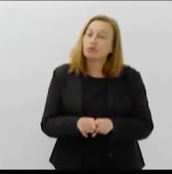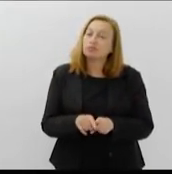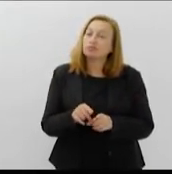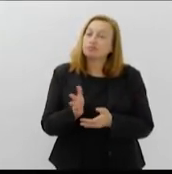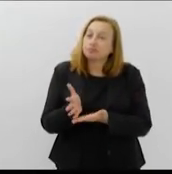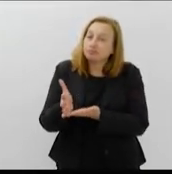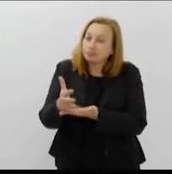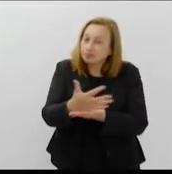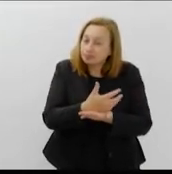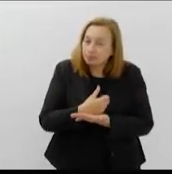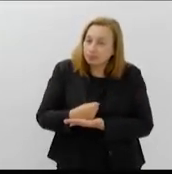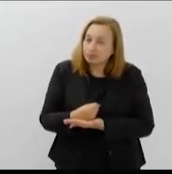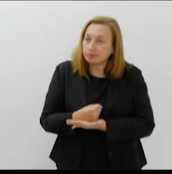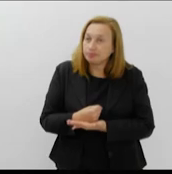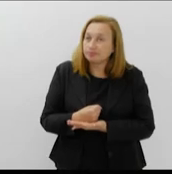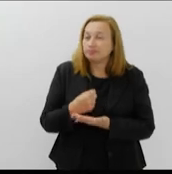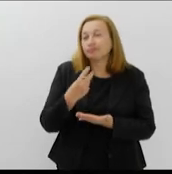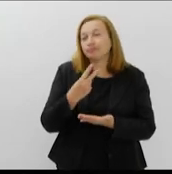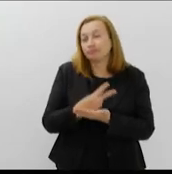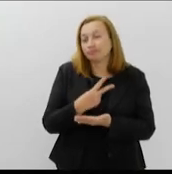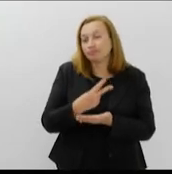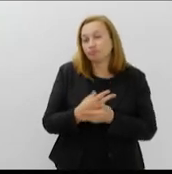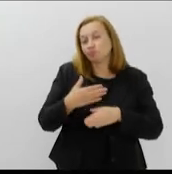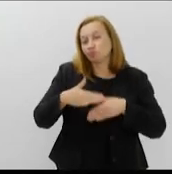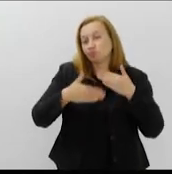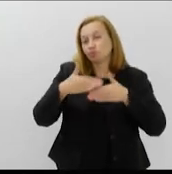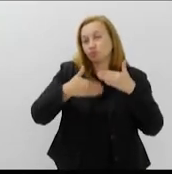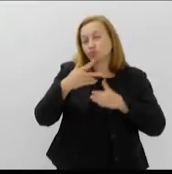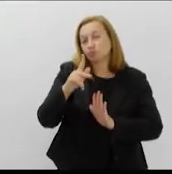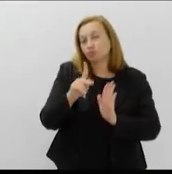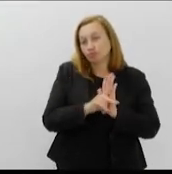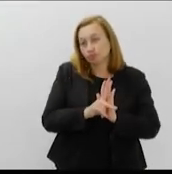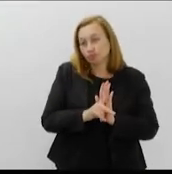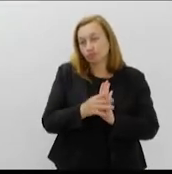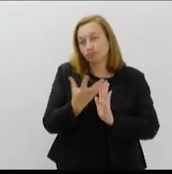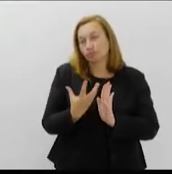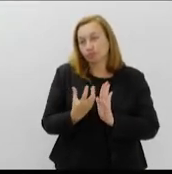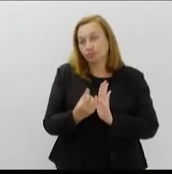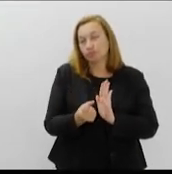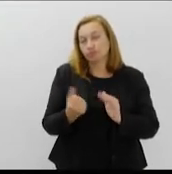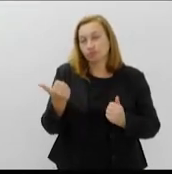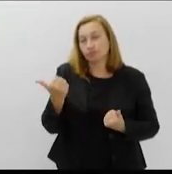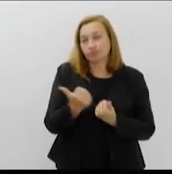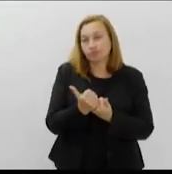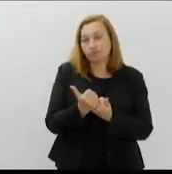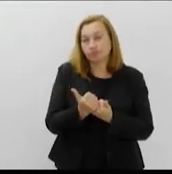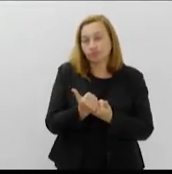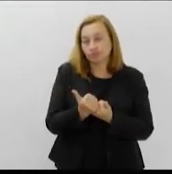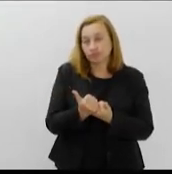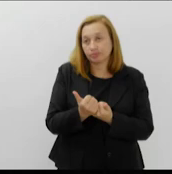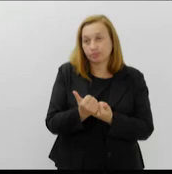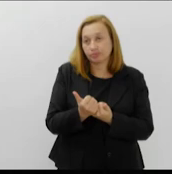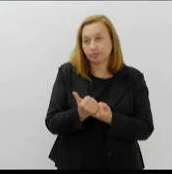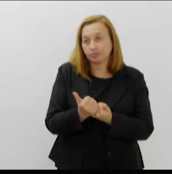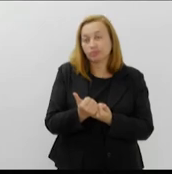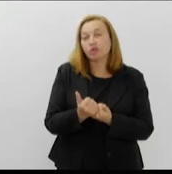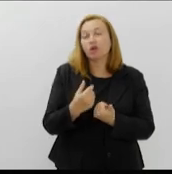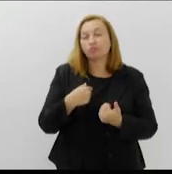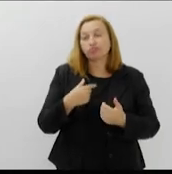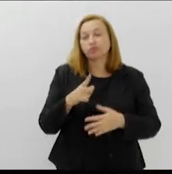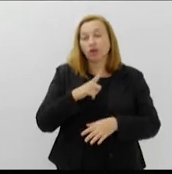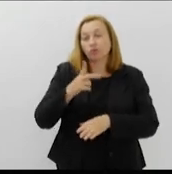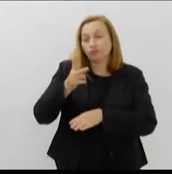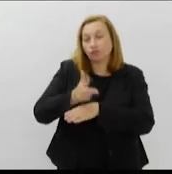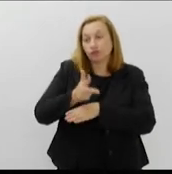dados e, apesar dos avanços, esse projeto ele também recebeu apoio. Eu postei um vídeo em minhas redes